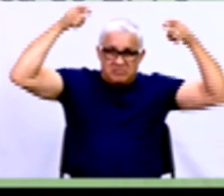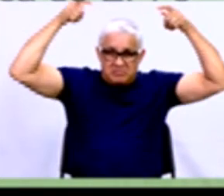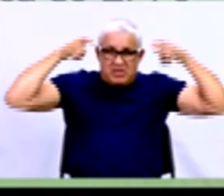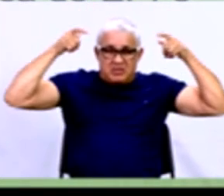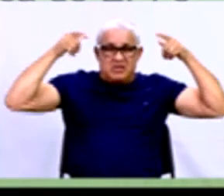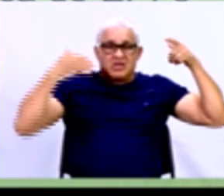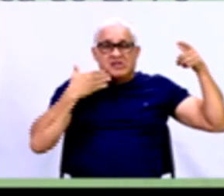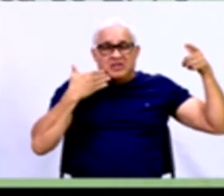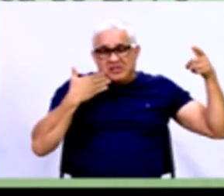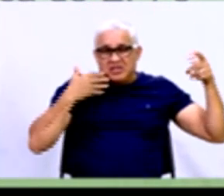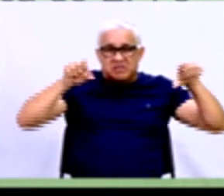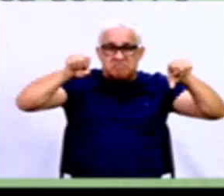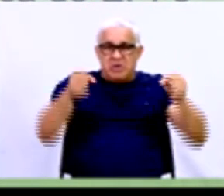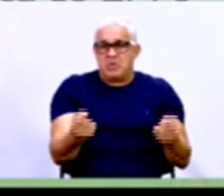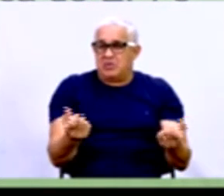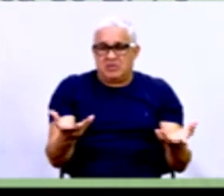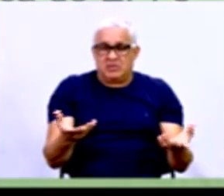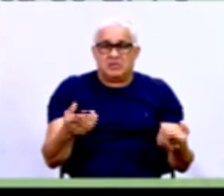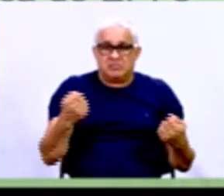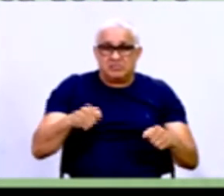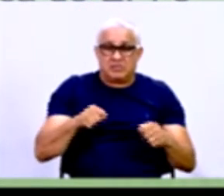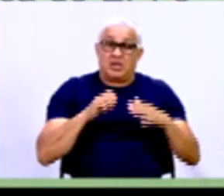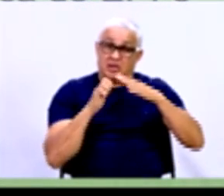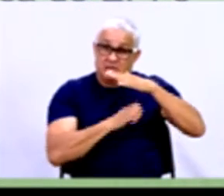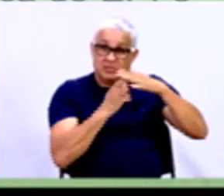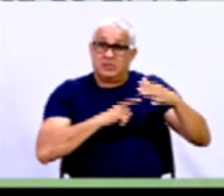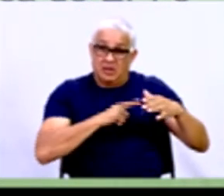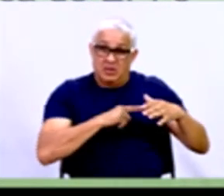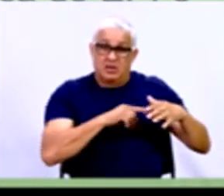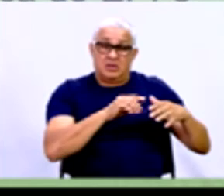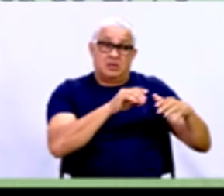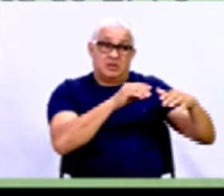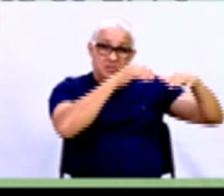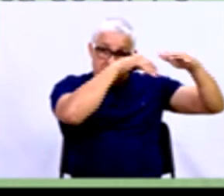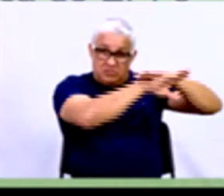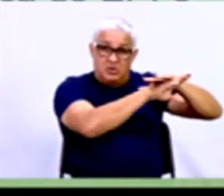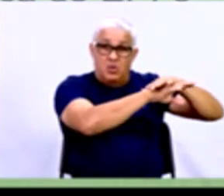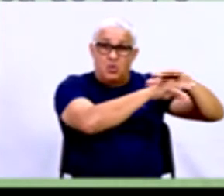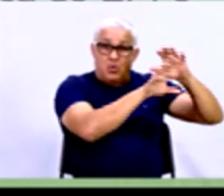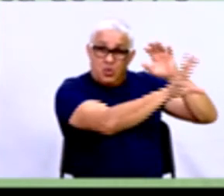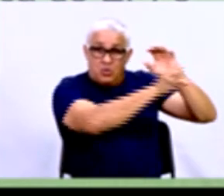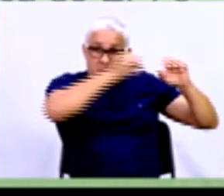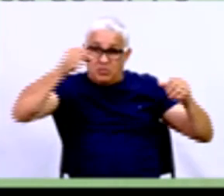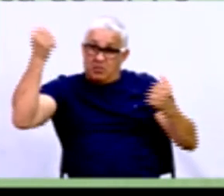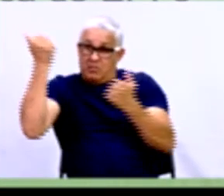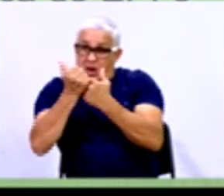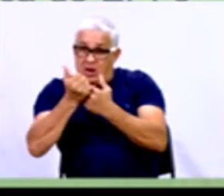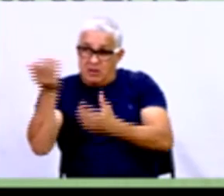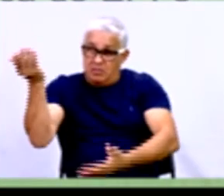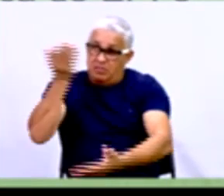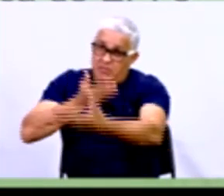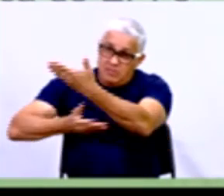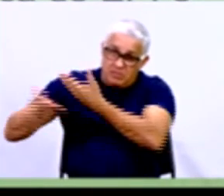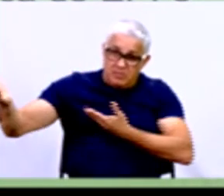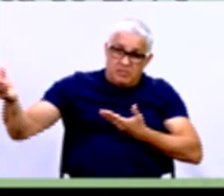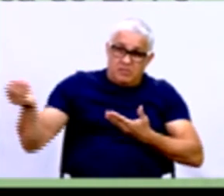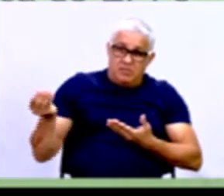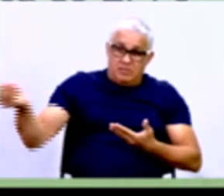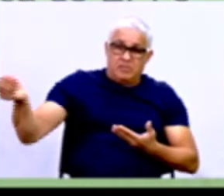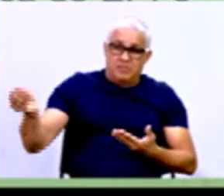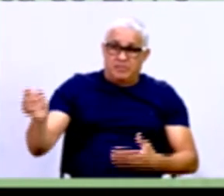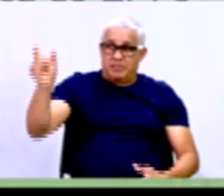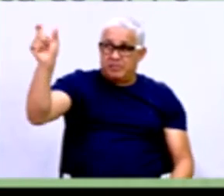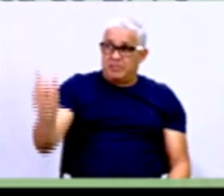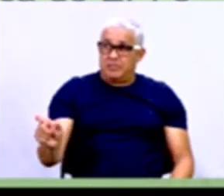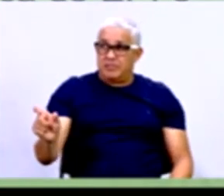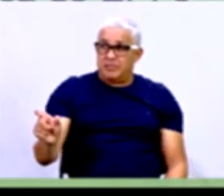necessário que o empregador já tenha um segundo ali, um terceiro, um quarto, que seja para entregar ao seu empregado.